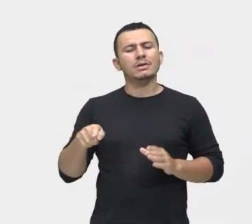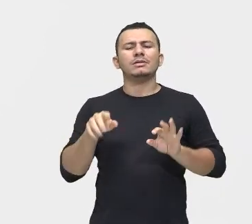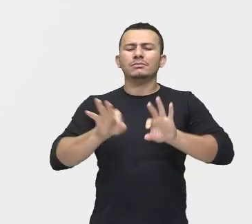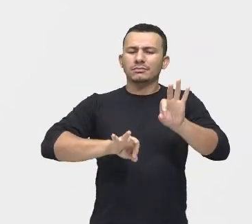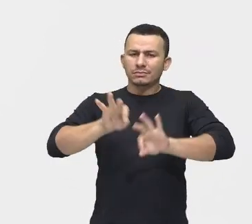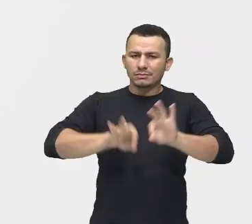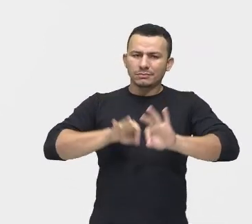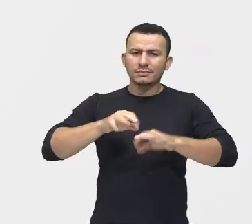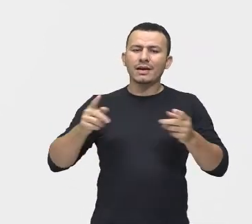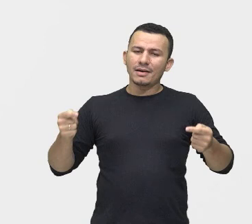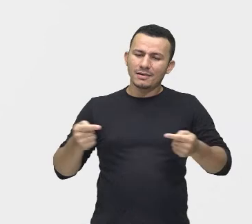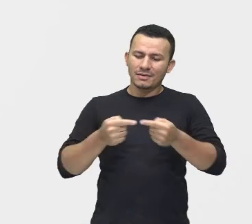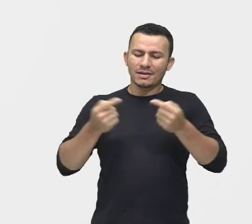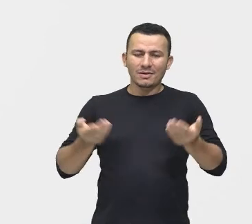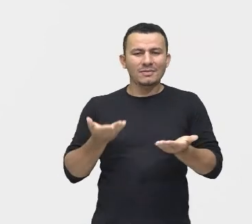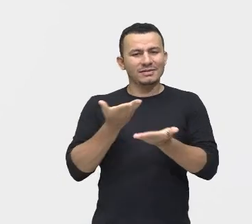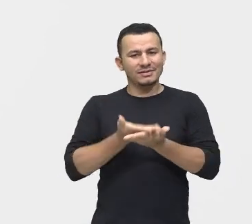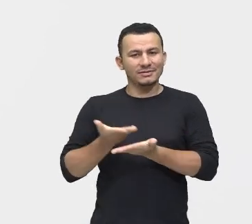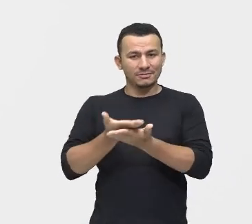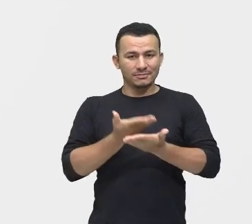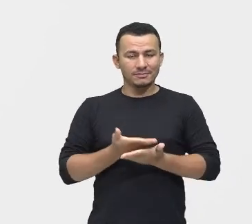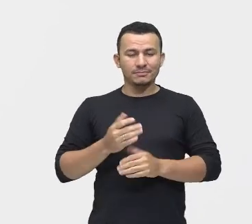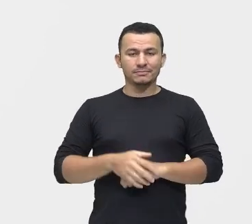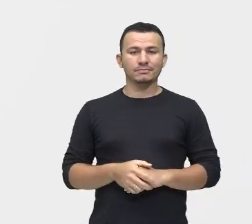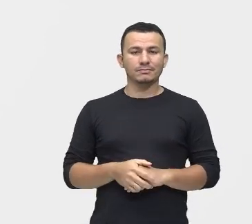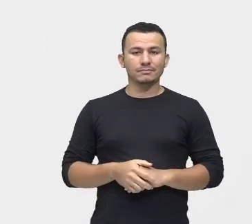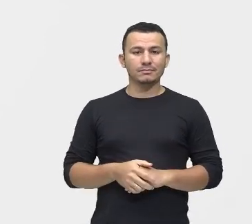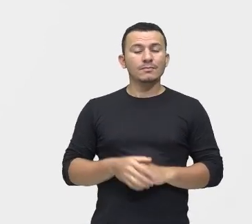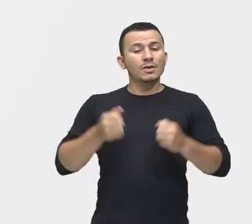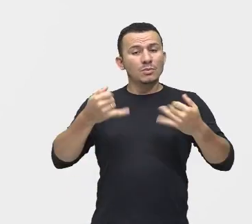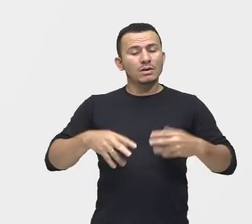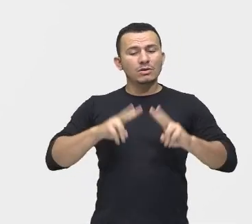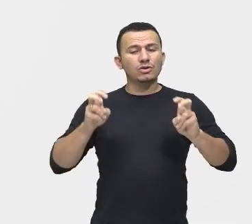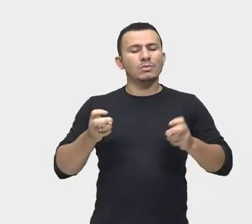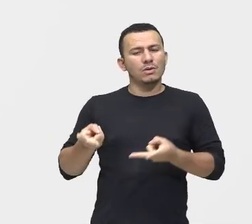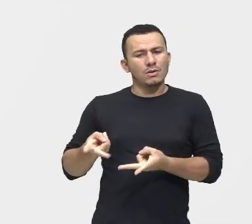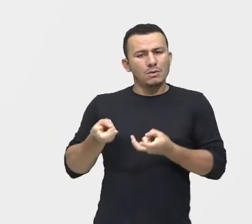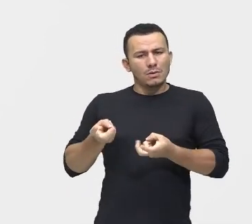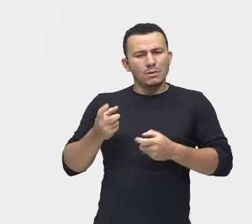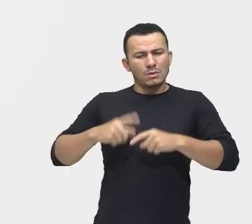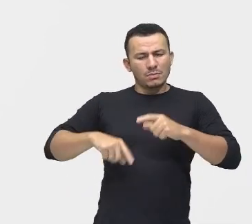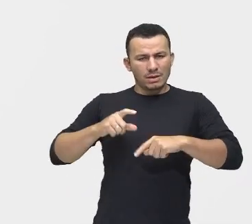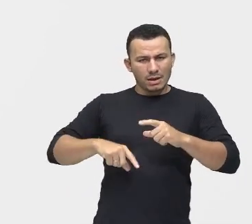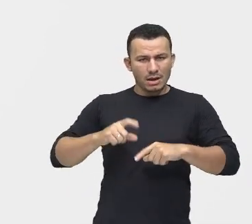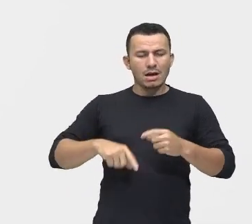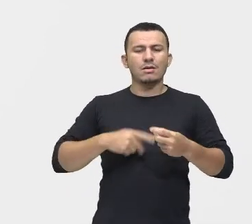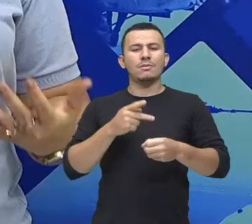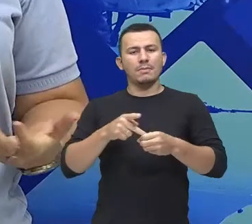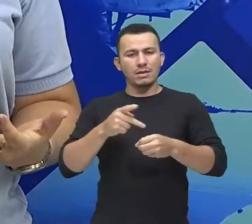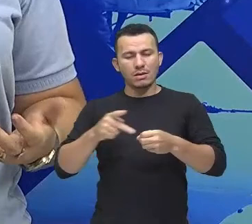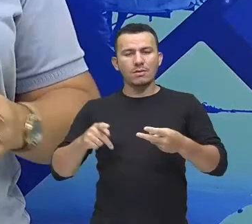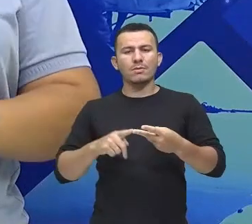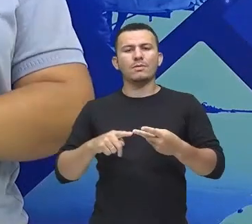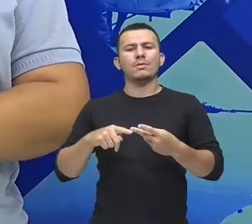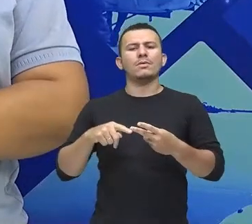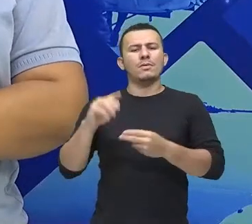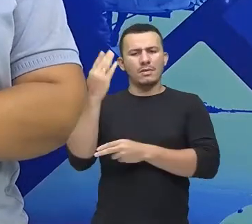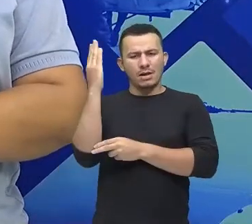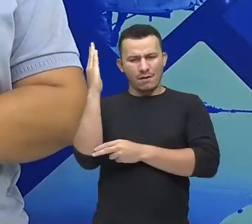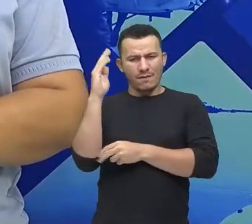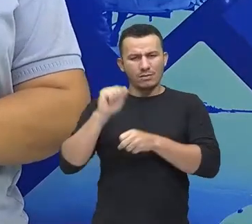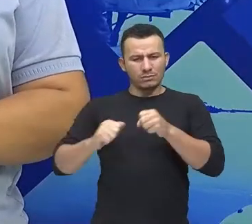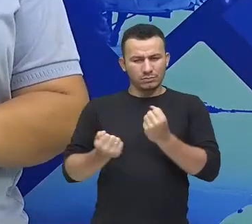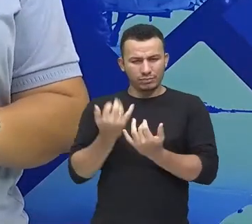a ver com a nossa aula. Nós falamos aí do uso de combustíveis fósseis, como o petróleo, o carvão, o